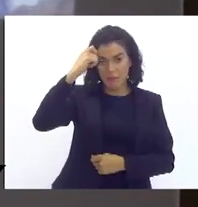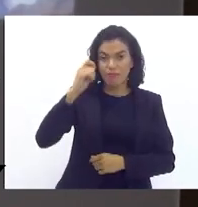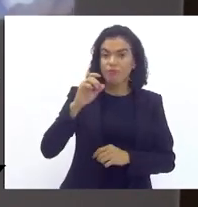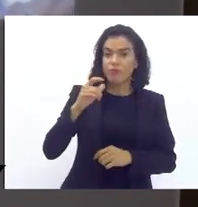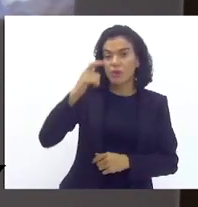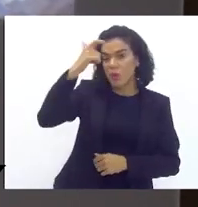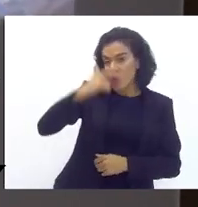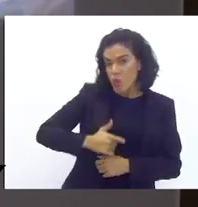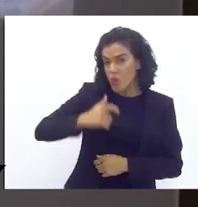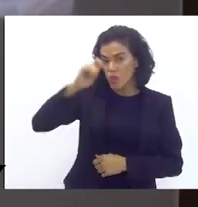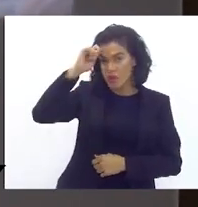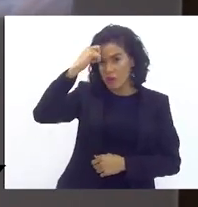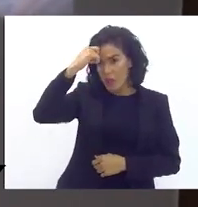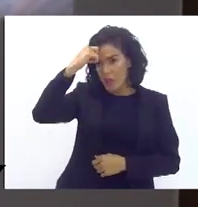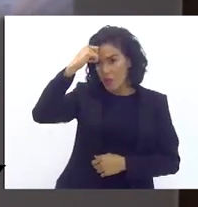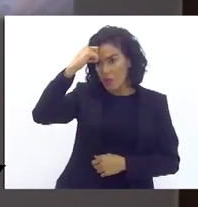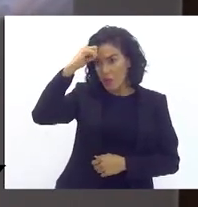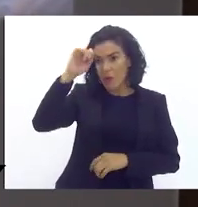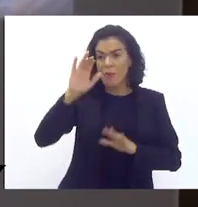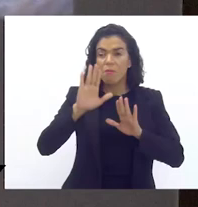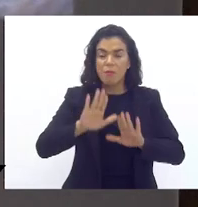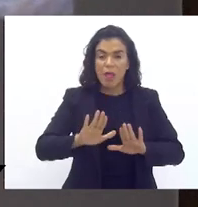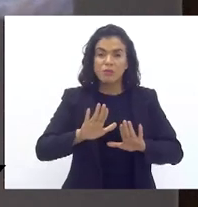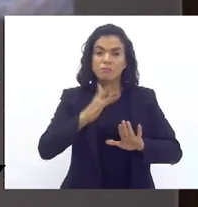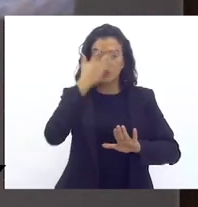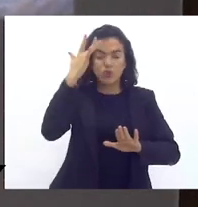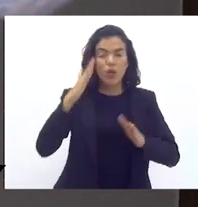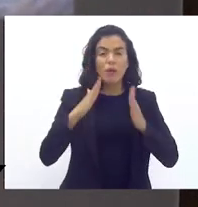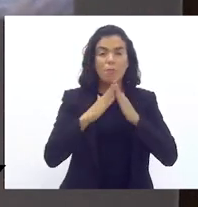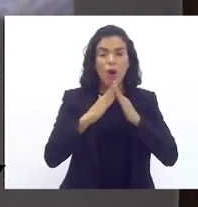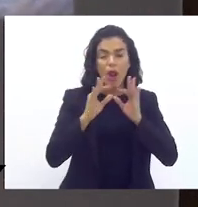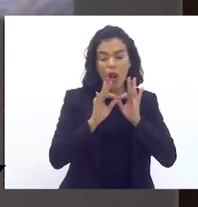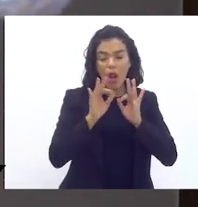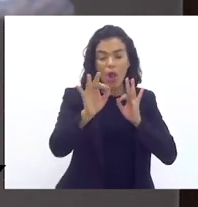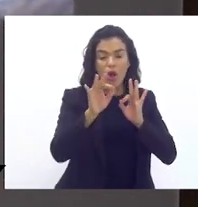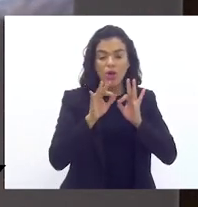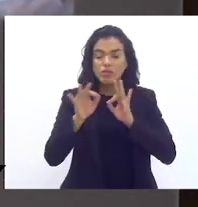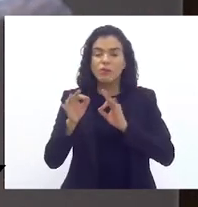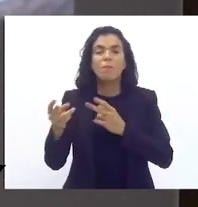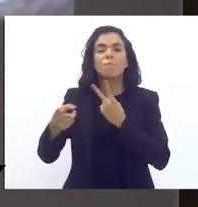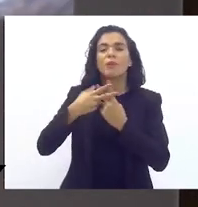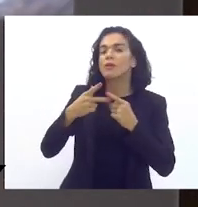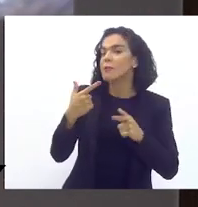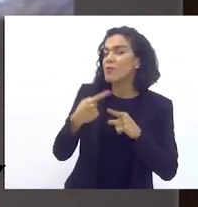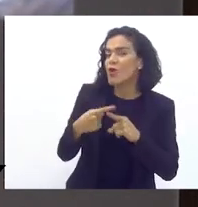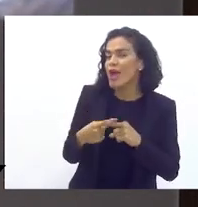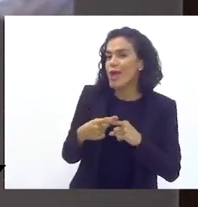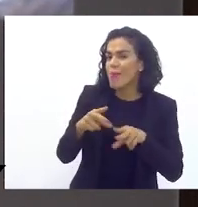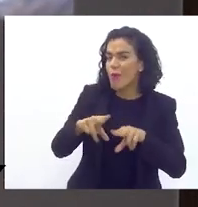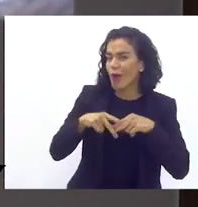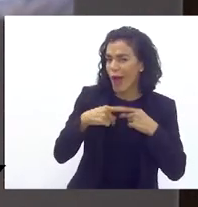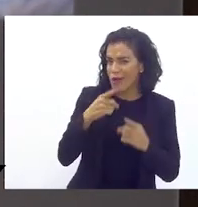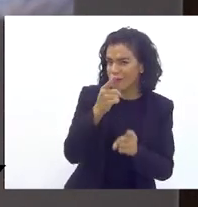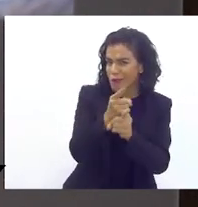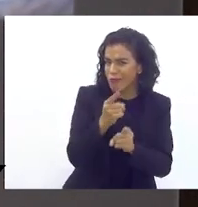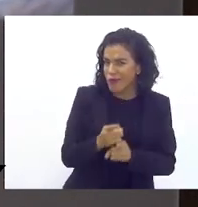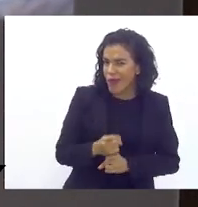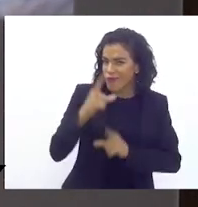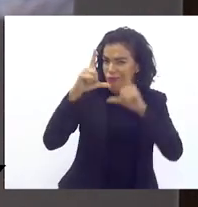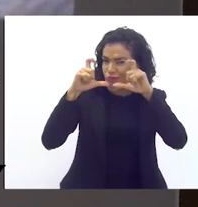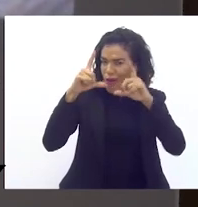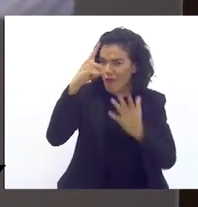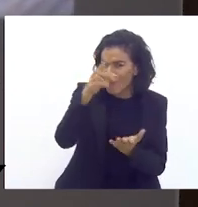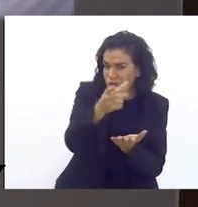só um negro mas muitas pessoas periféricas são presas a partir de uma foto outros erros